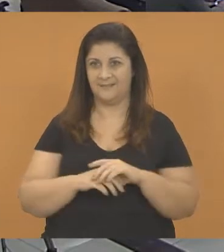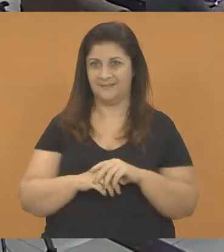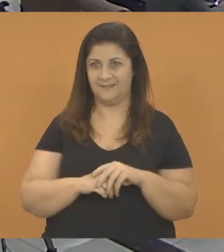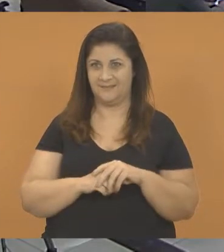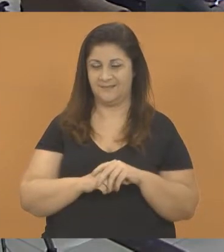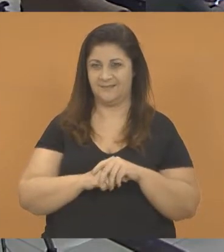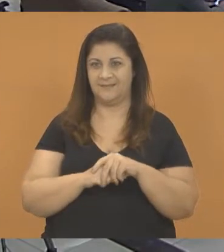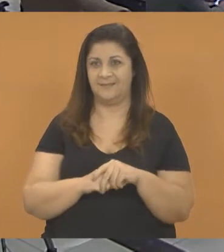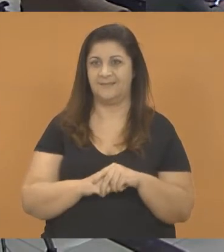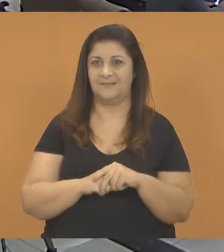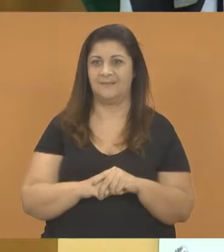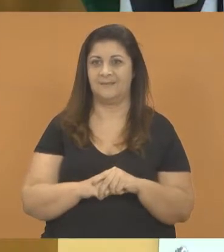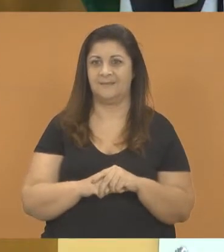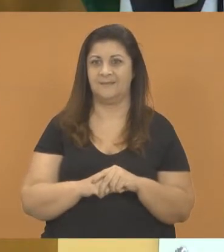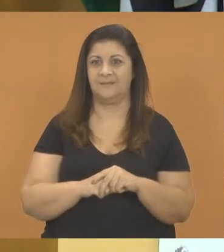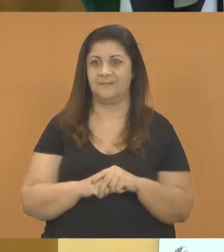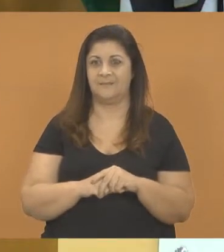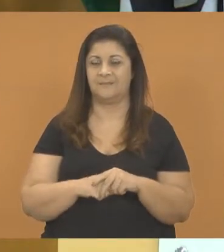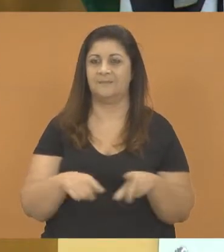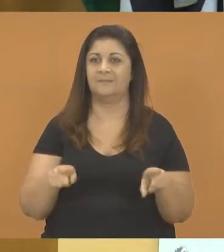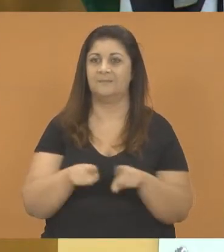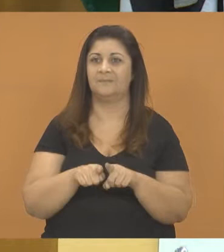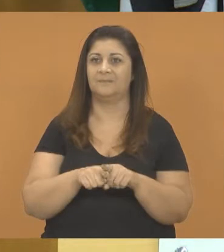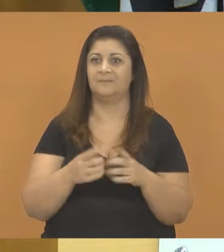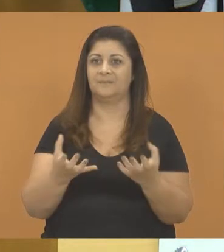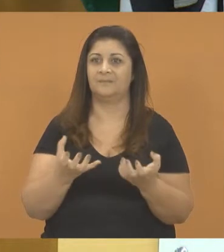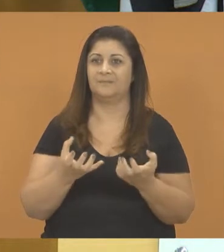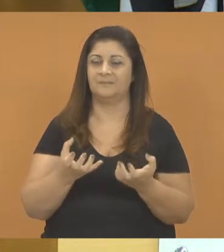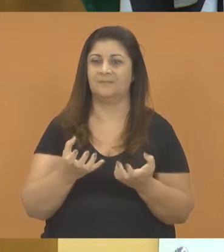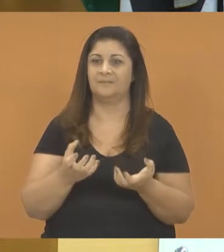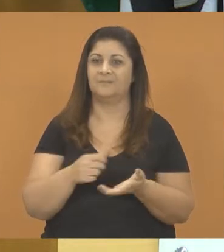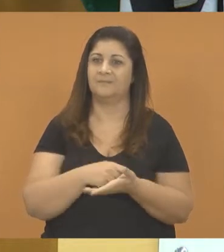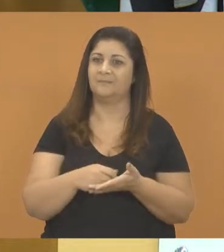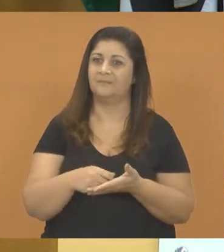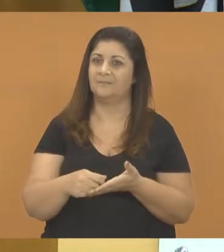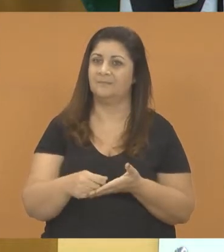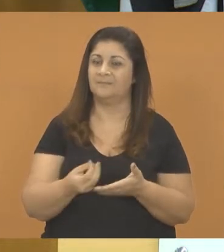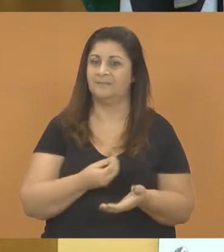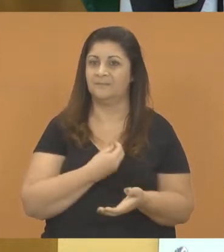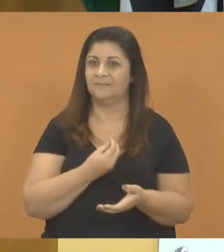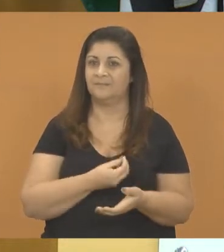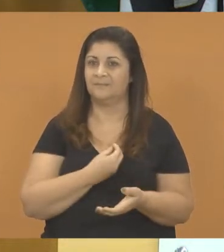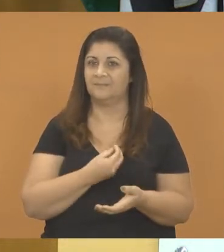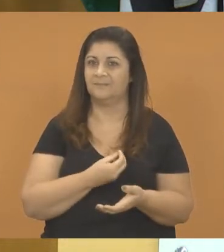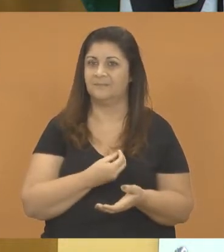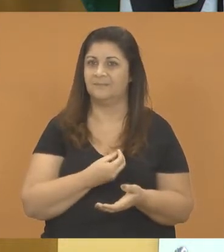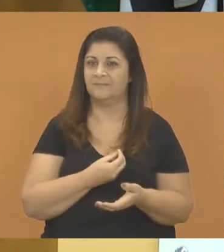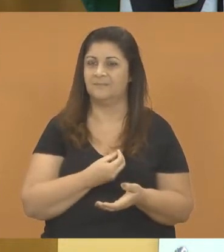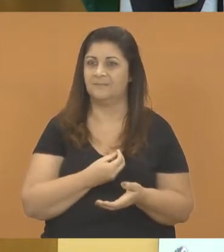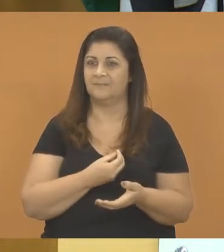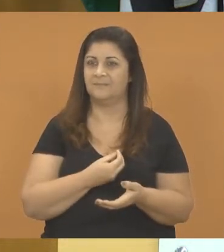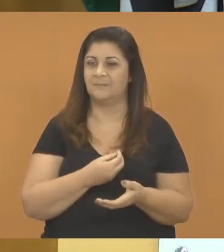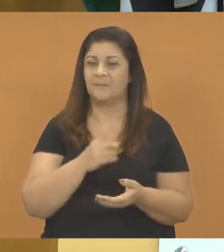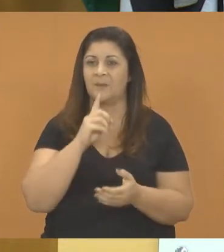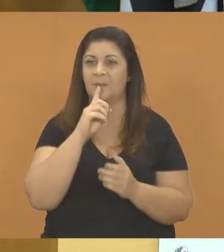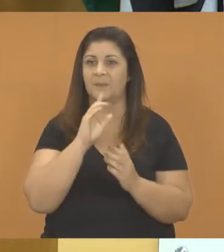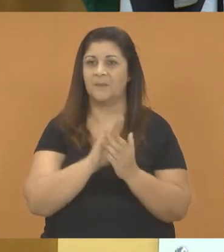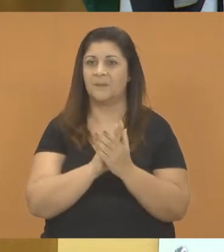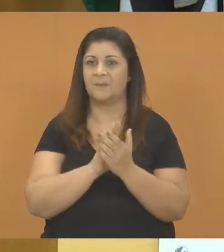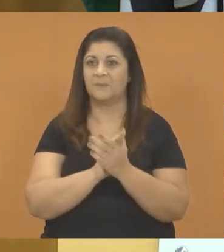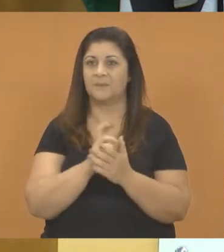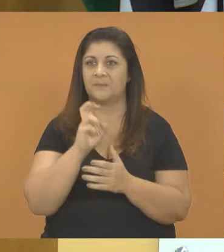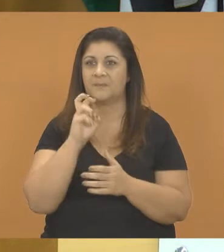bom também quero registrar aqui a nossa presença aqui no aniversário de como de comemoração dos